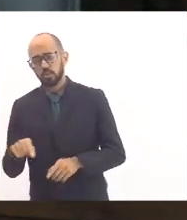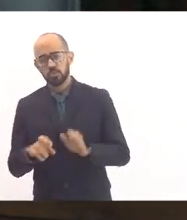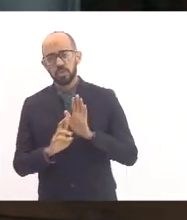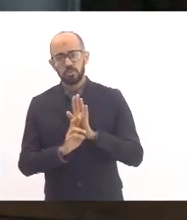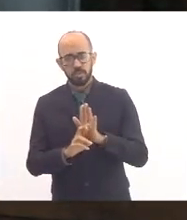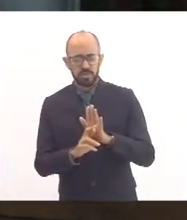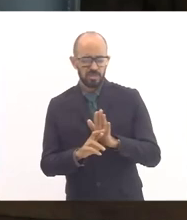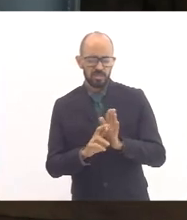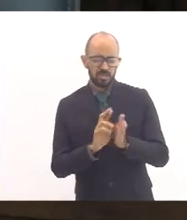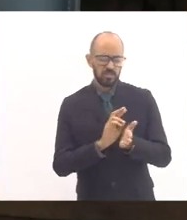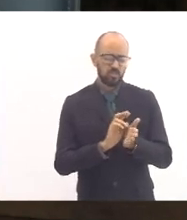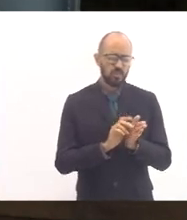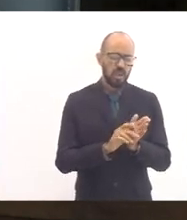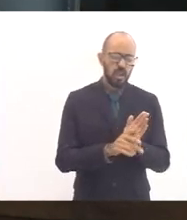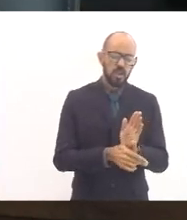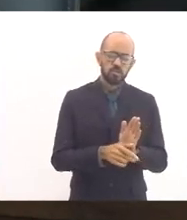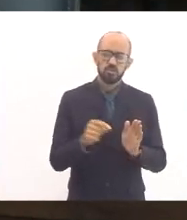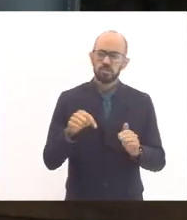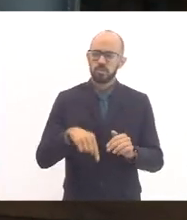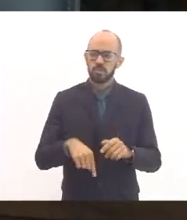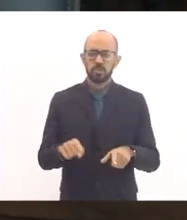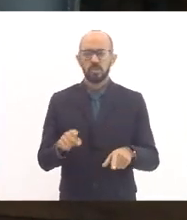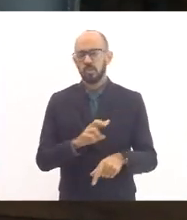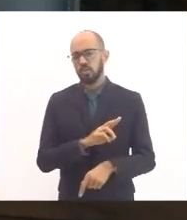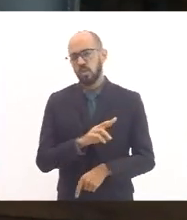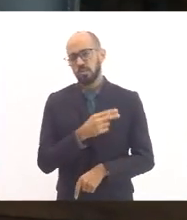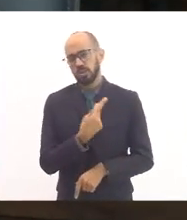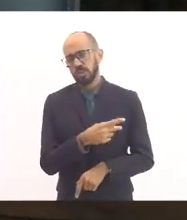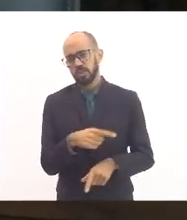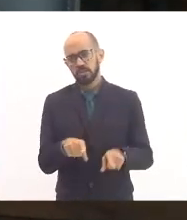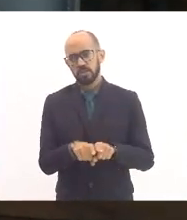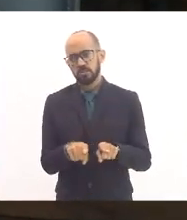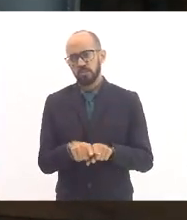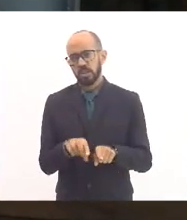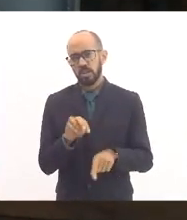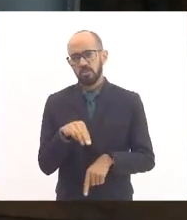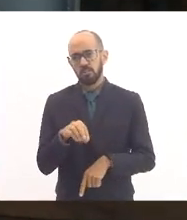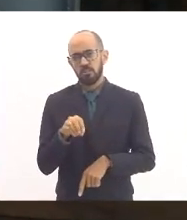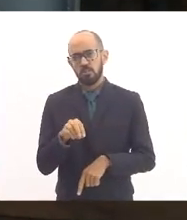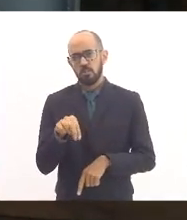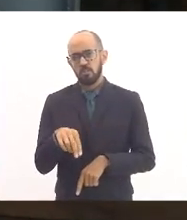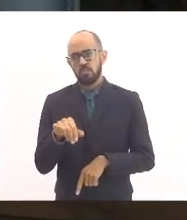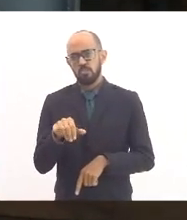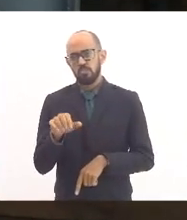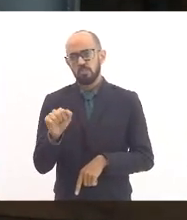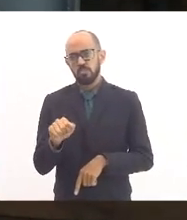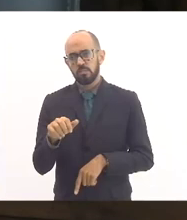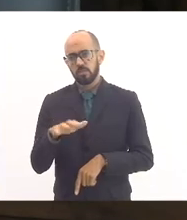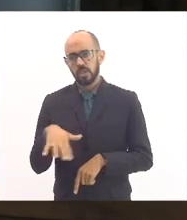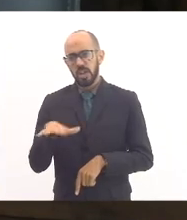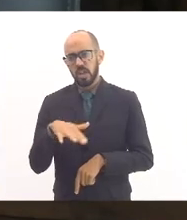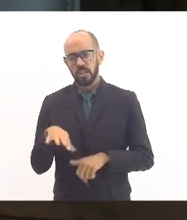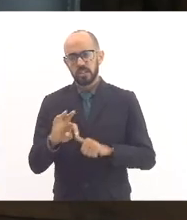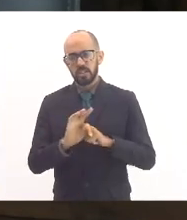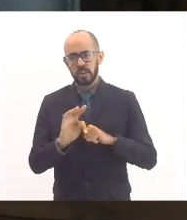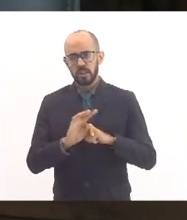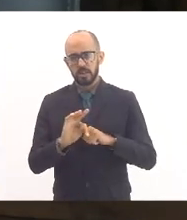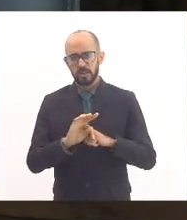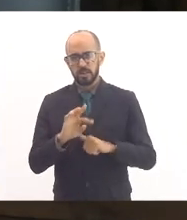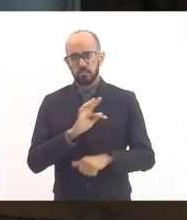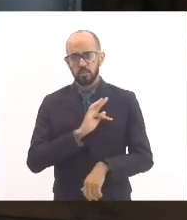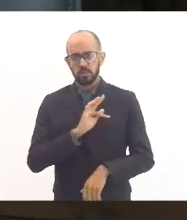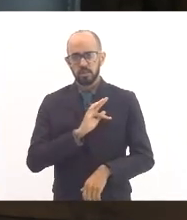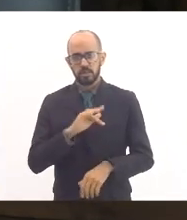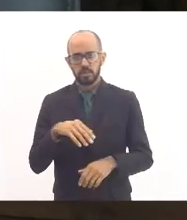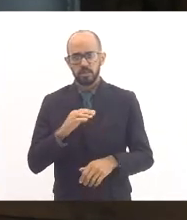Leonardo e Eduardo Miranda em nome deles da Mônica em nome dela é complementar toda a área técnica da o nome